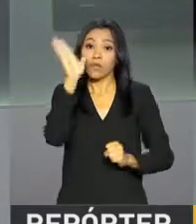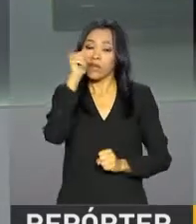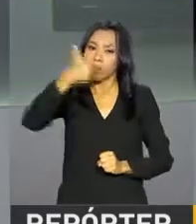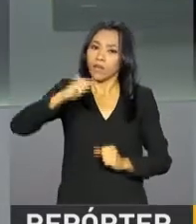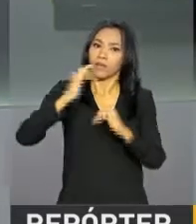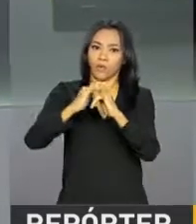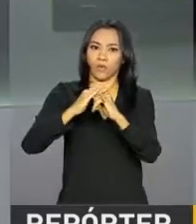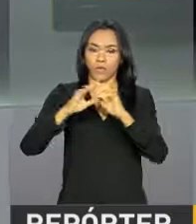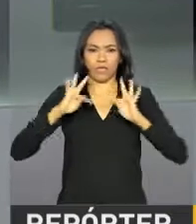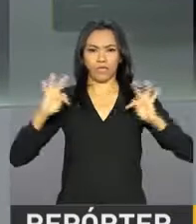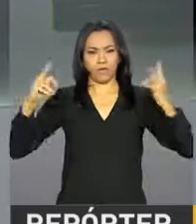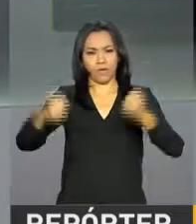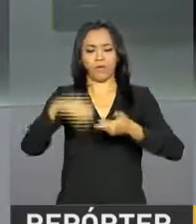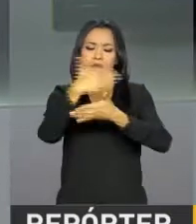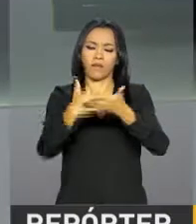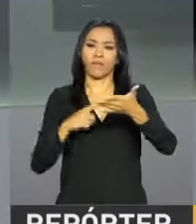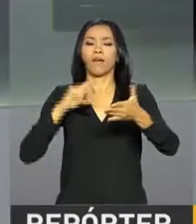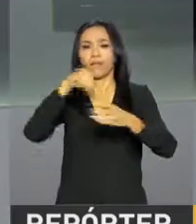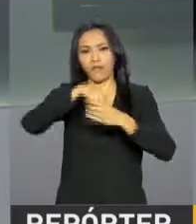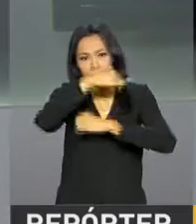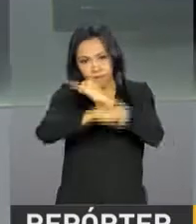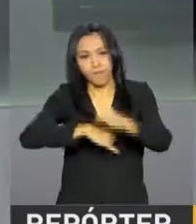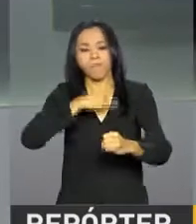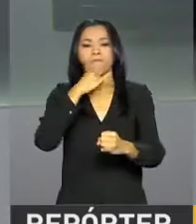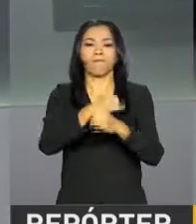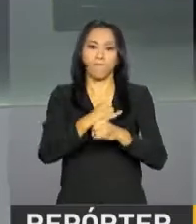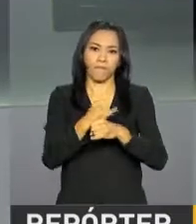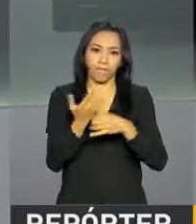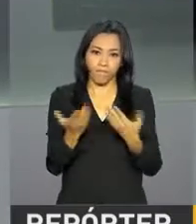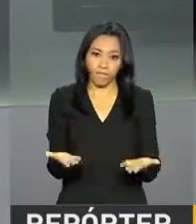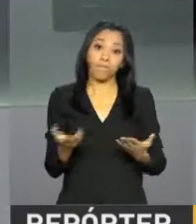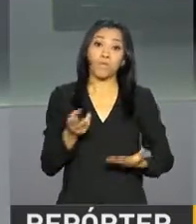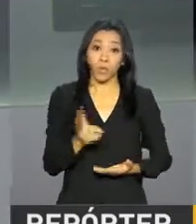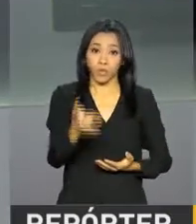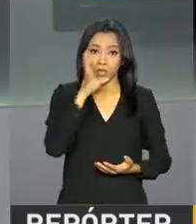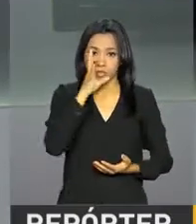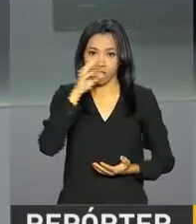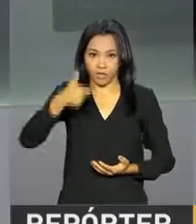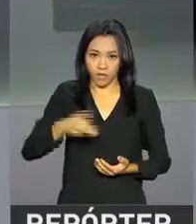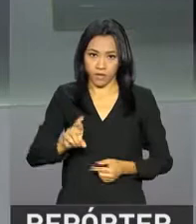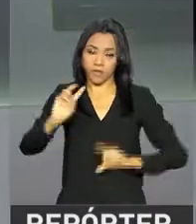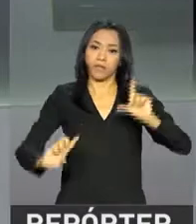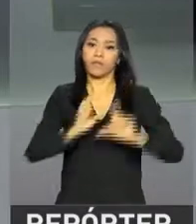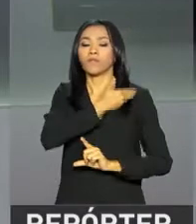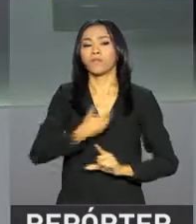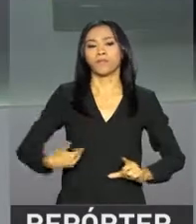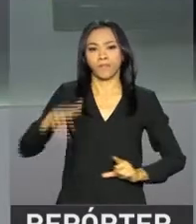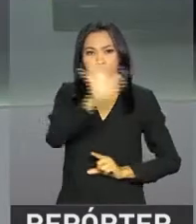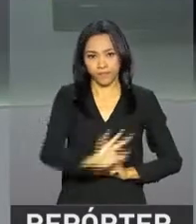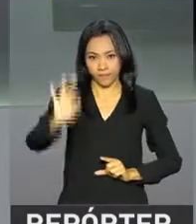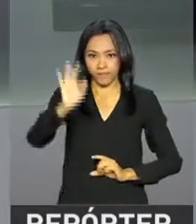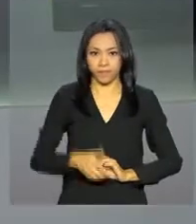no youtube e toda a nossa programação também está na página da nbr na internet continue com a gente na nbr a tv do governo